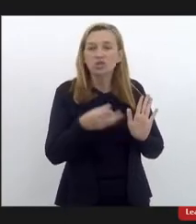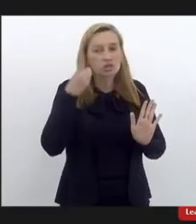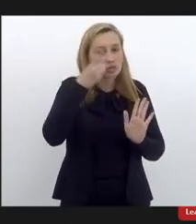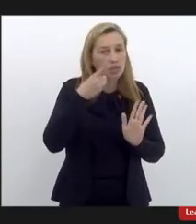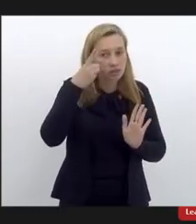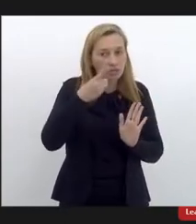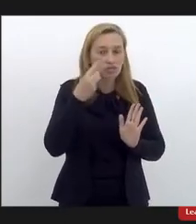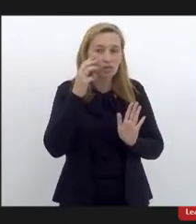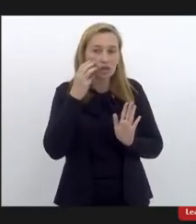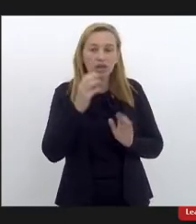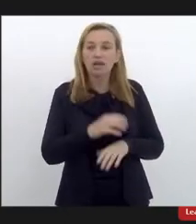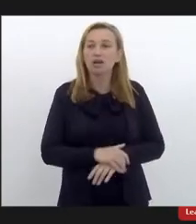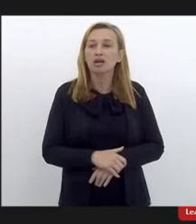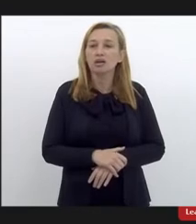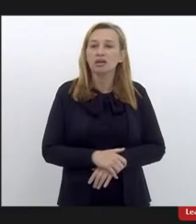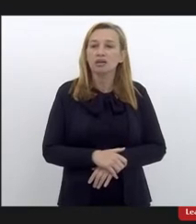Valdeck,